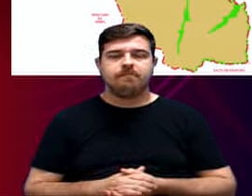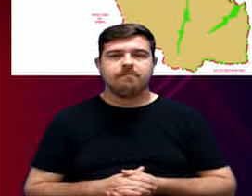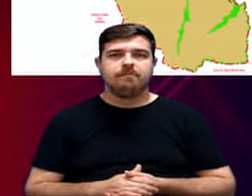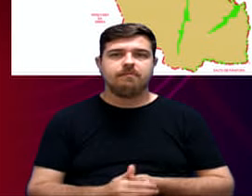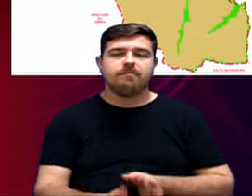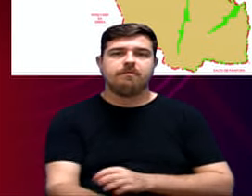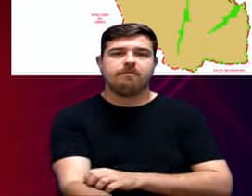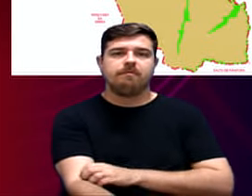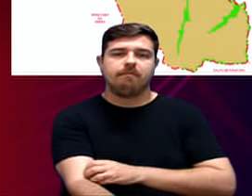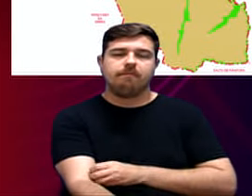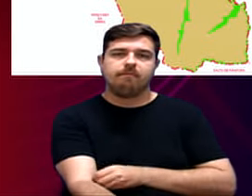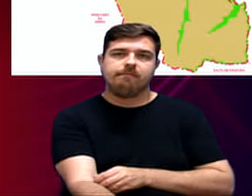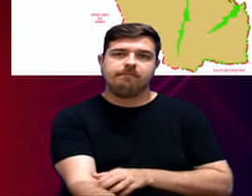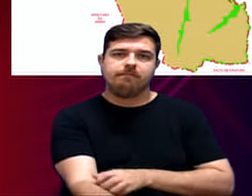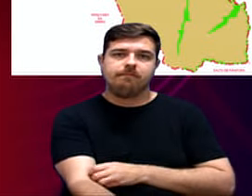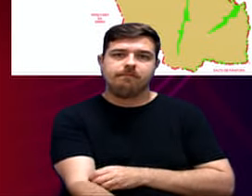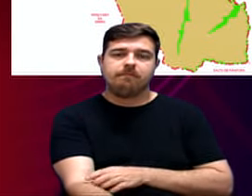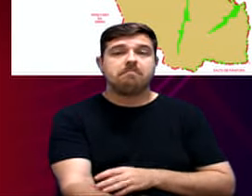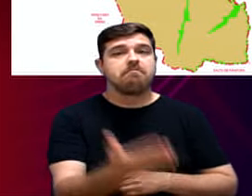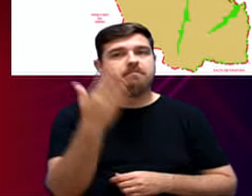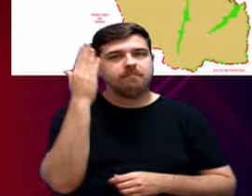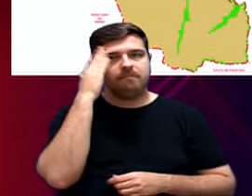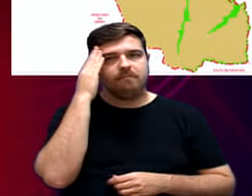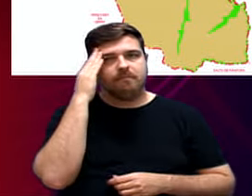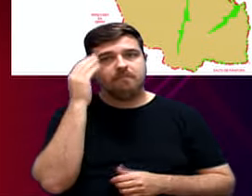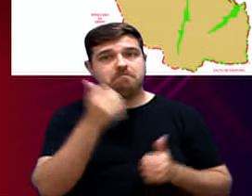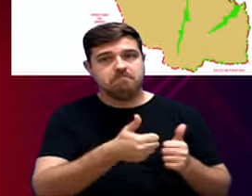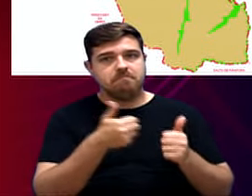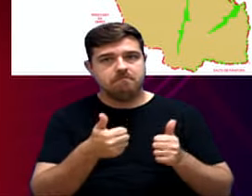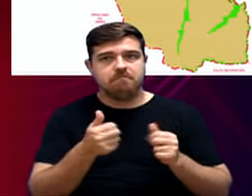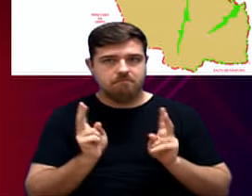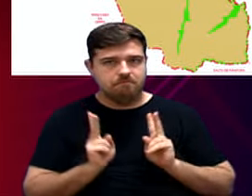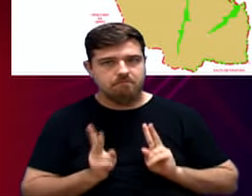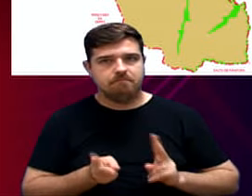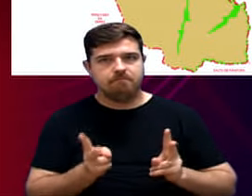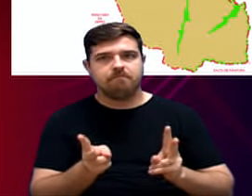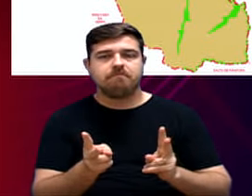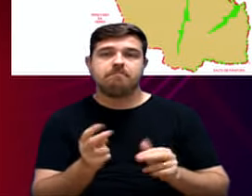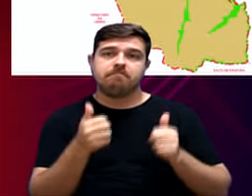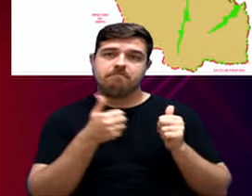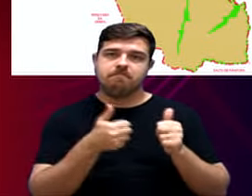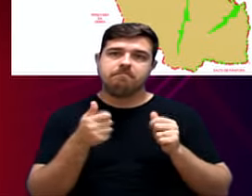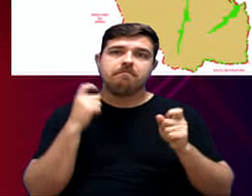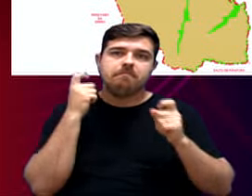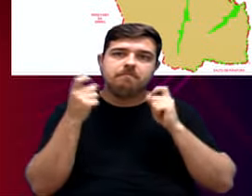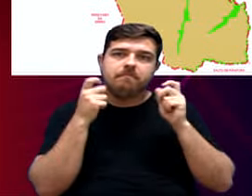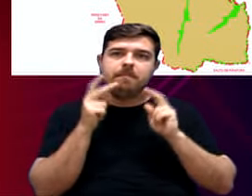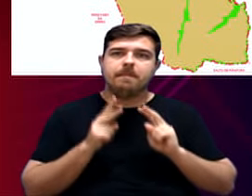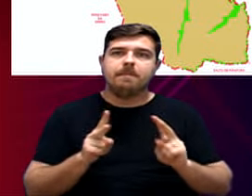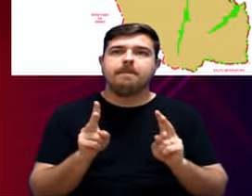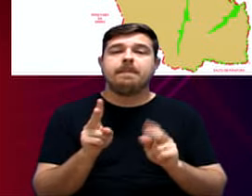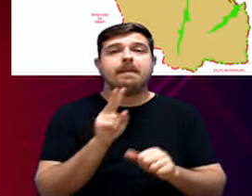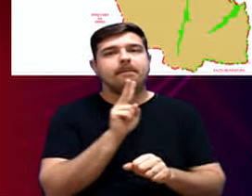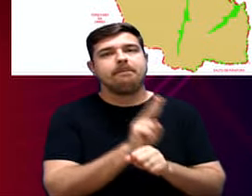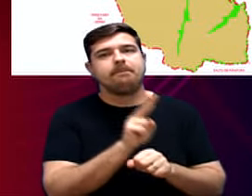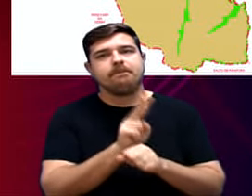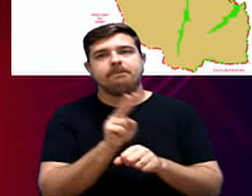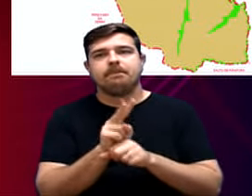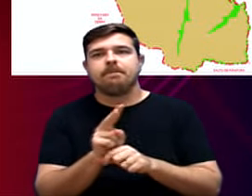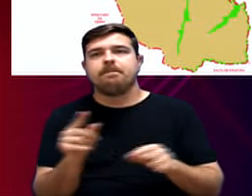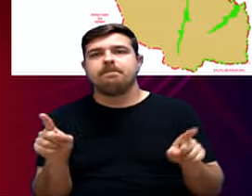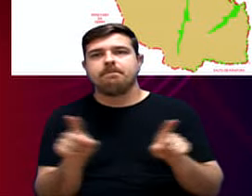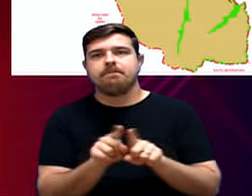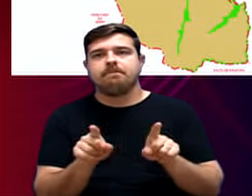mais do que já do que já era permitido então a ideia foi manter a parte ambiental PR e a questão da Preservação em si né on que você